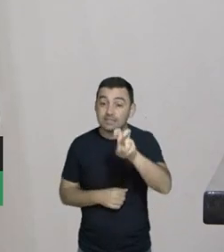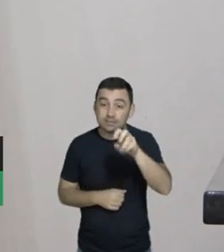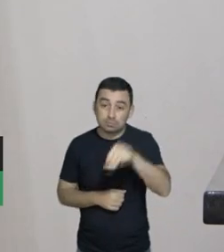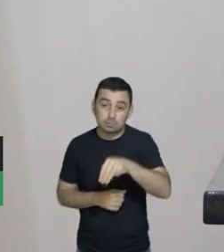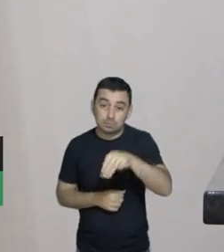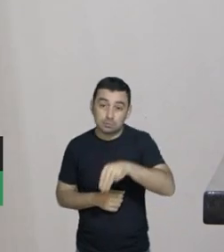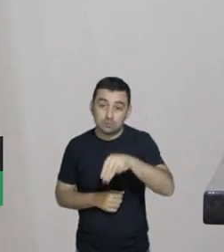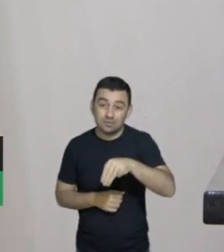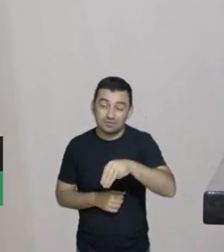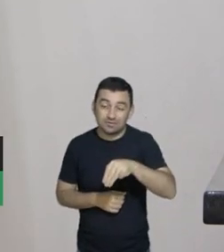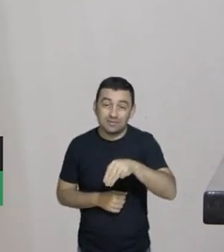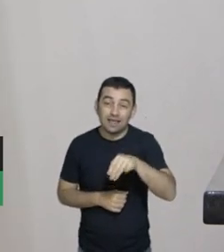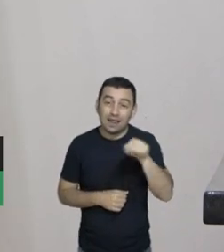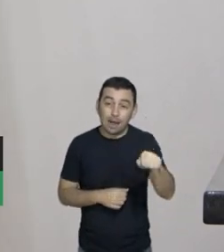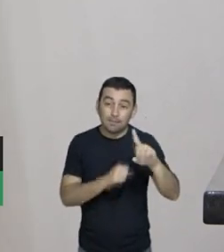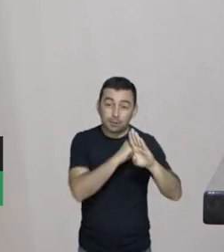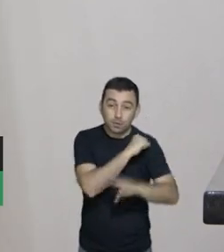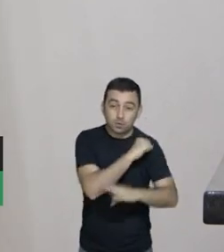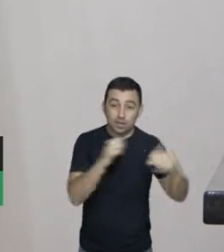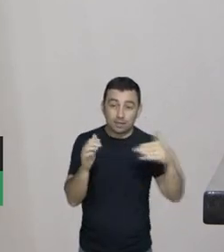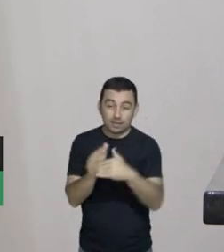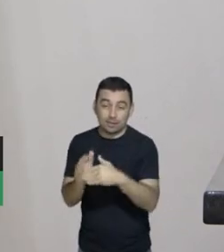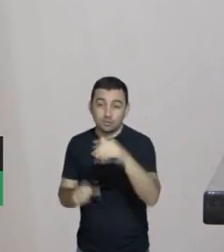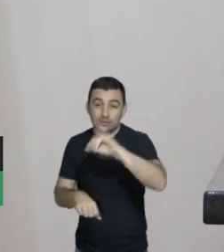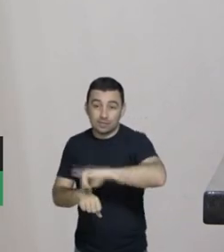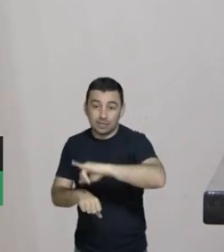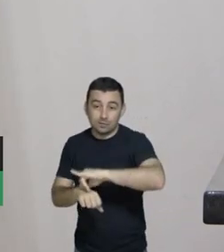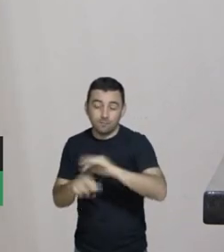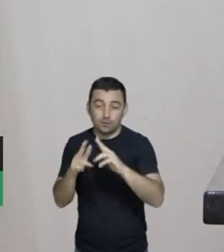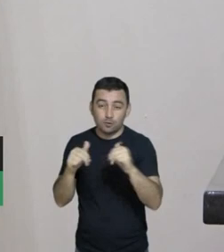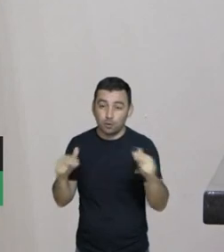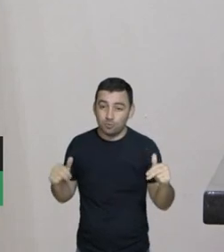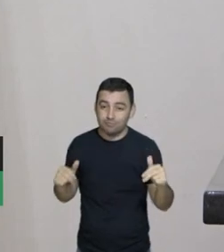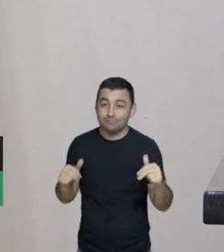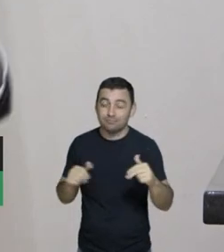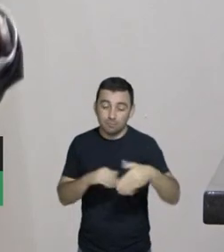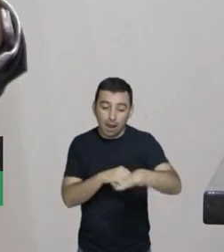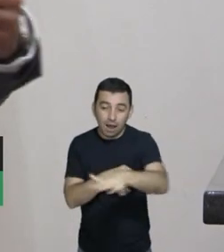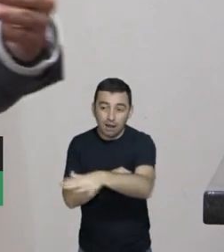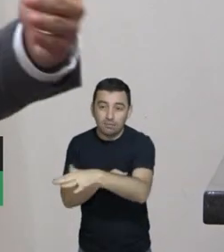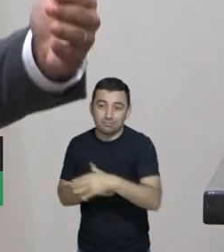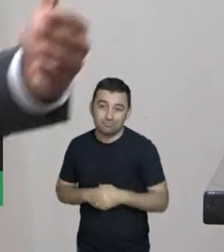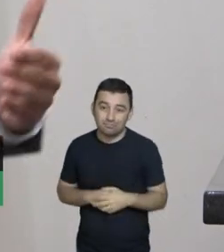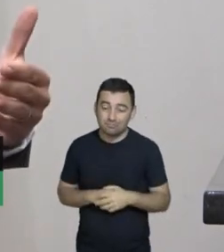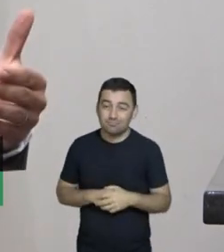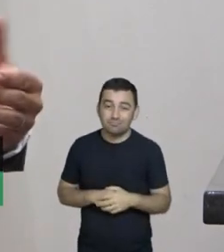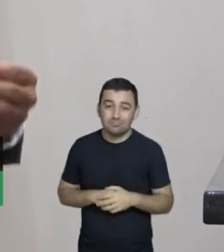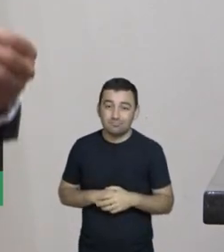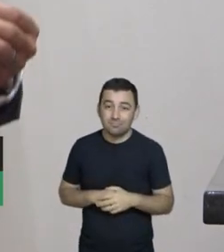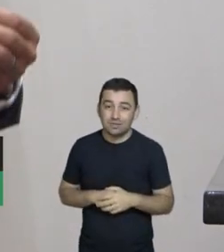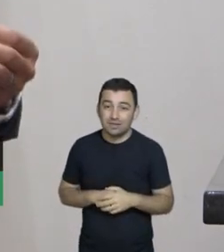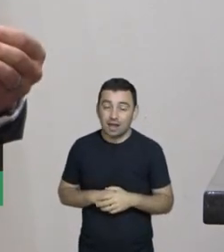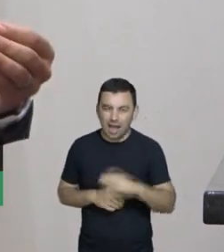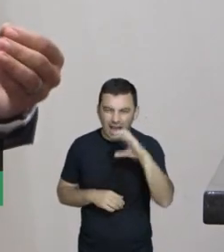de Biguaçu até o centro de Florianópolis pelo mar. No momento de